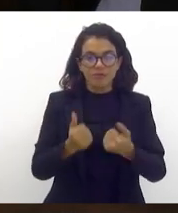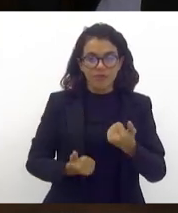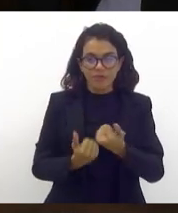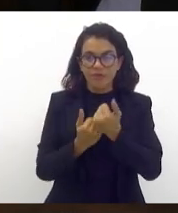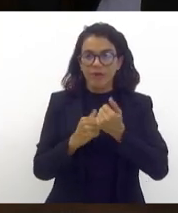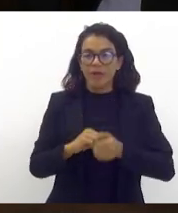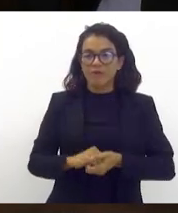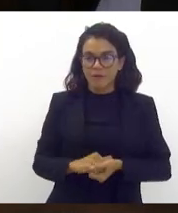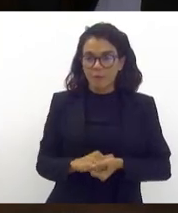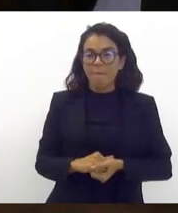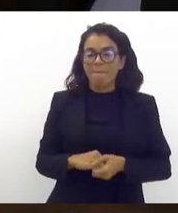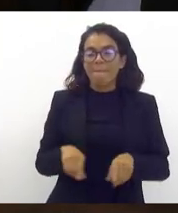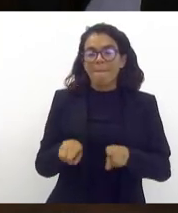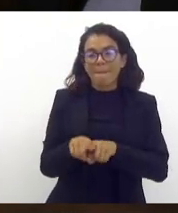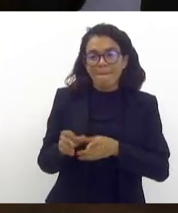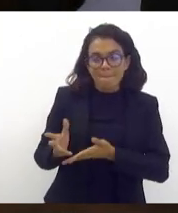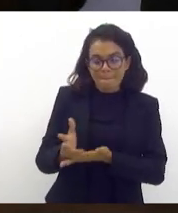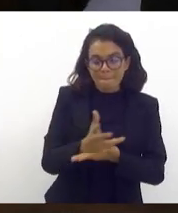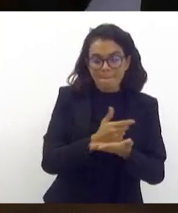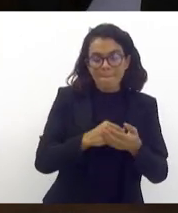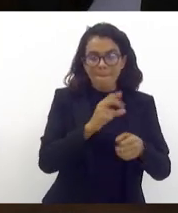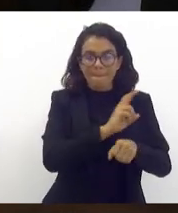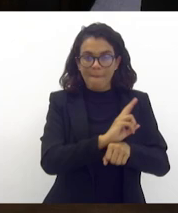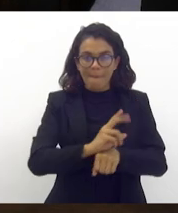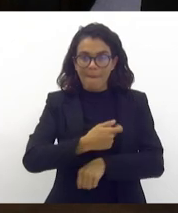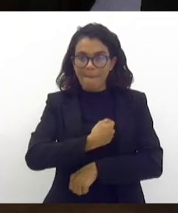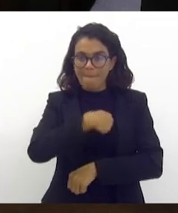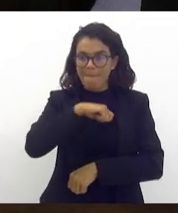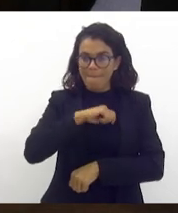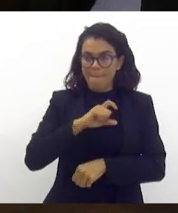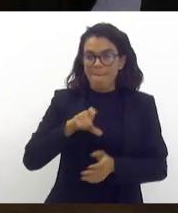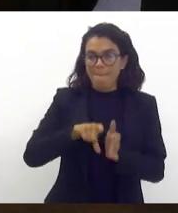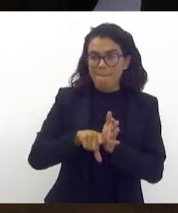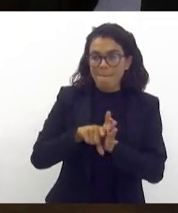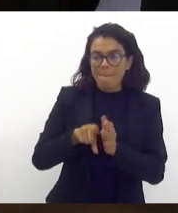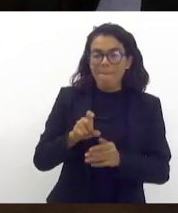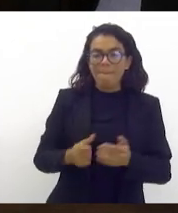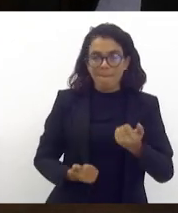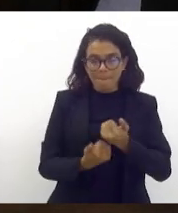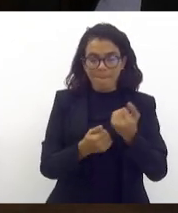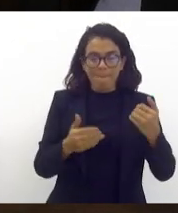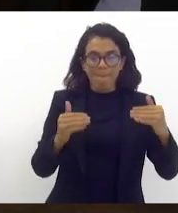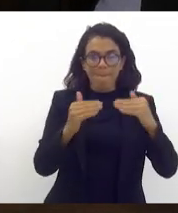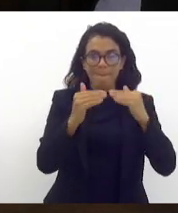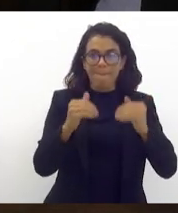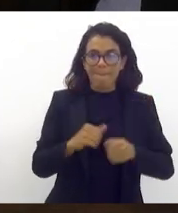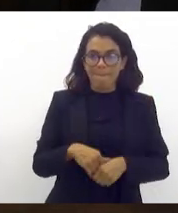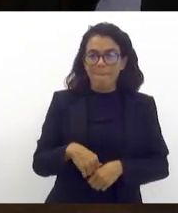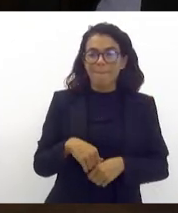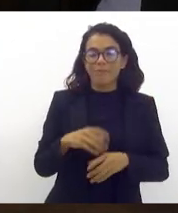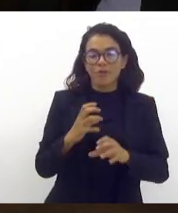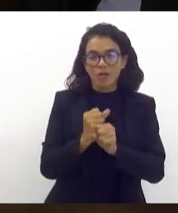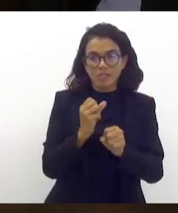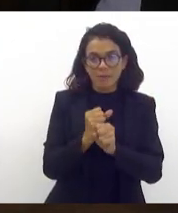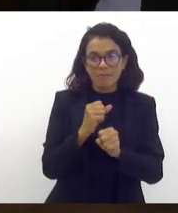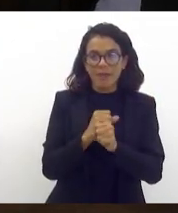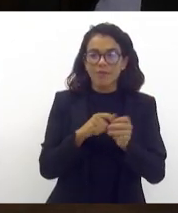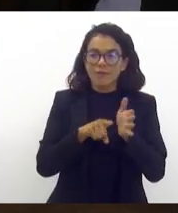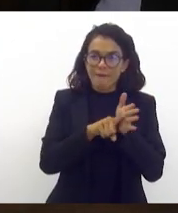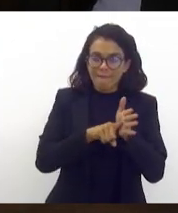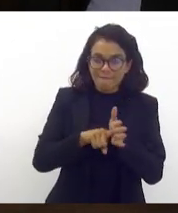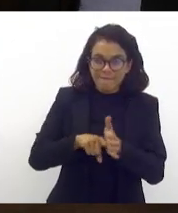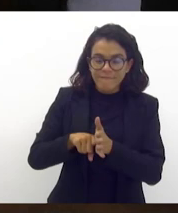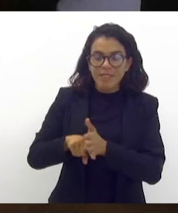Tributação, Controle da Arrecadação Estadual e Fiscalização dos Tributos Estaduais, favorável, e de Orçamento, Finanças, Fiscalização Financeira e